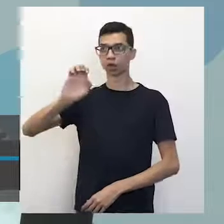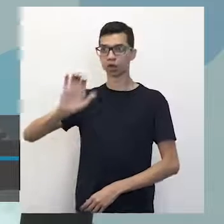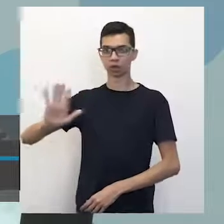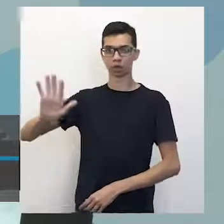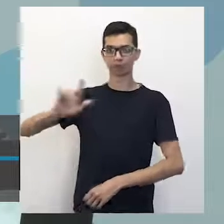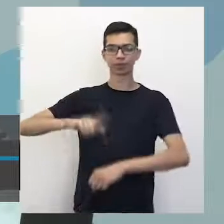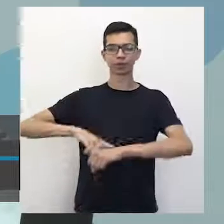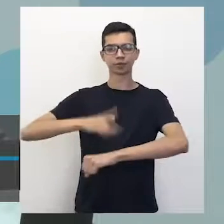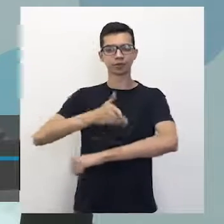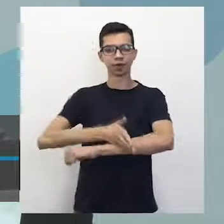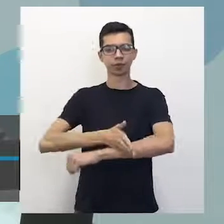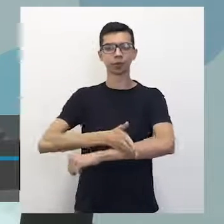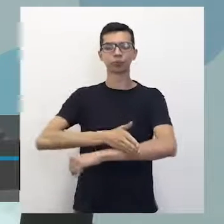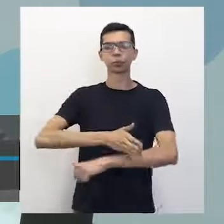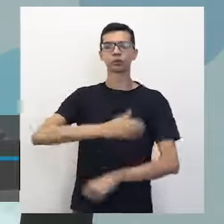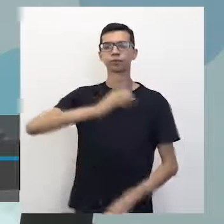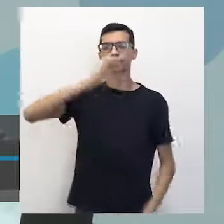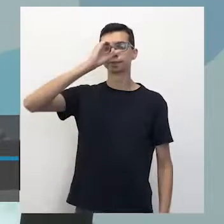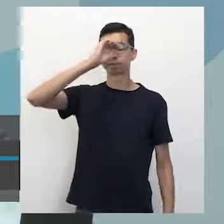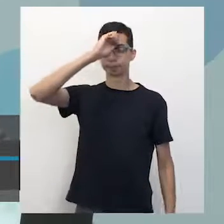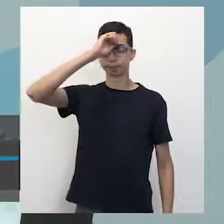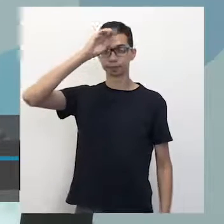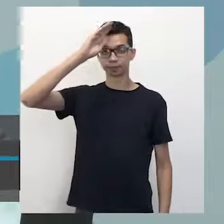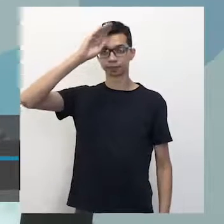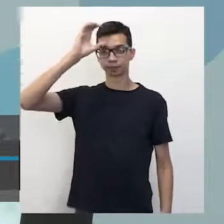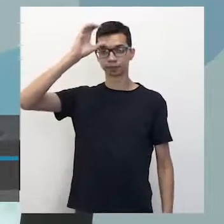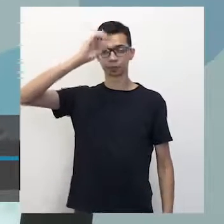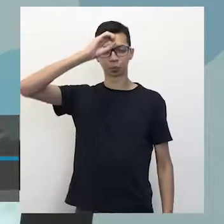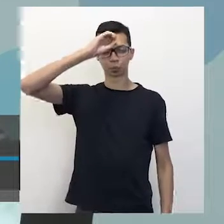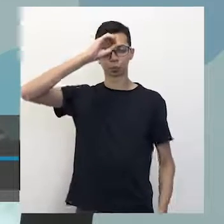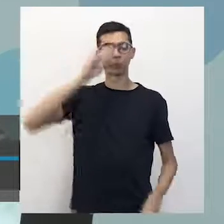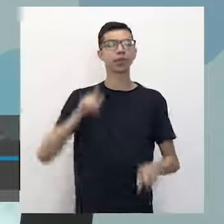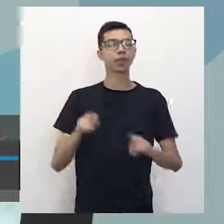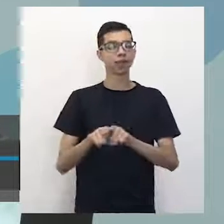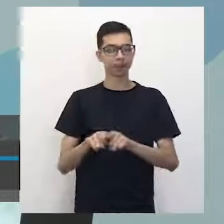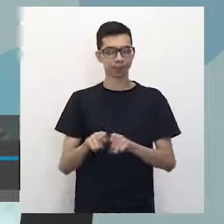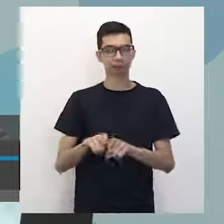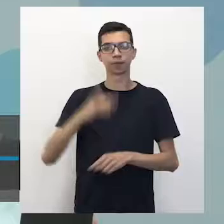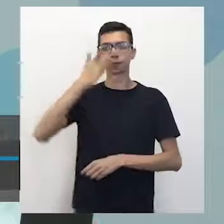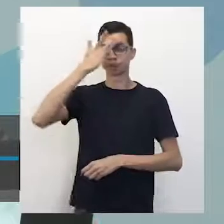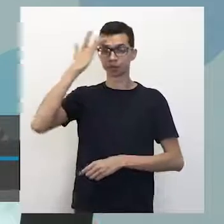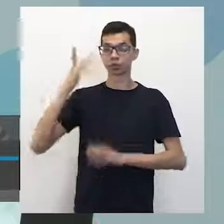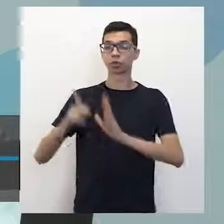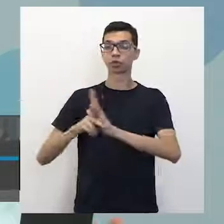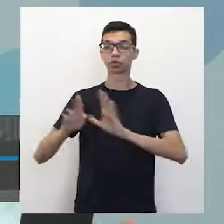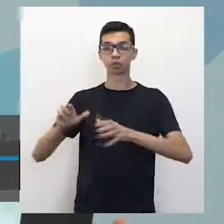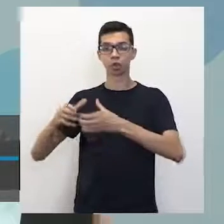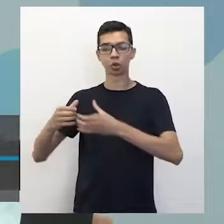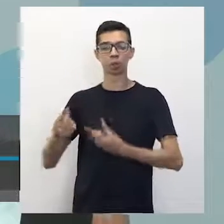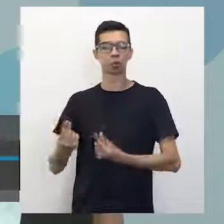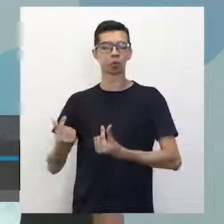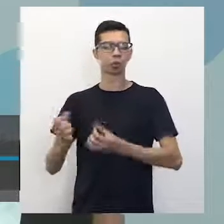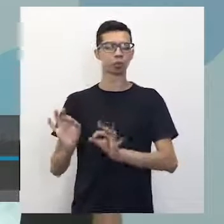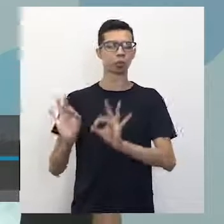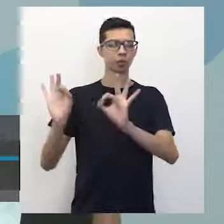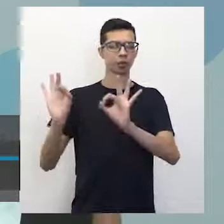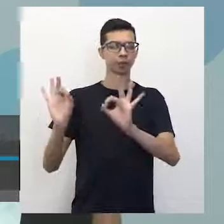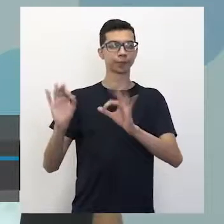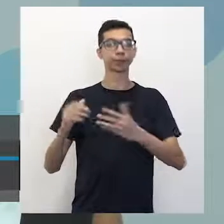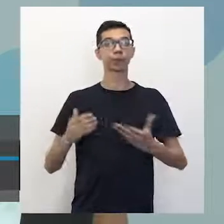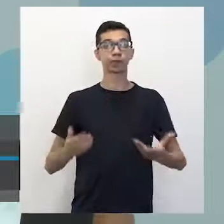era analfabeta, incluindo membros da nobreza, tá? Então, o clero ele tinha esse papel aí